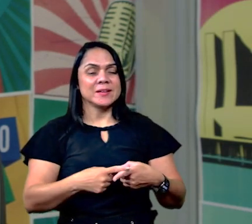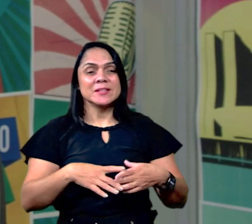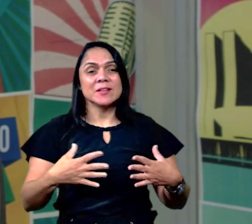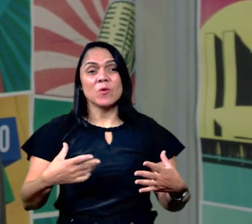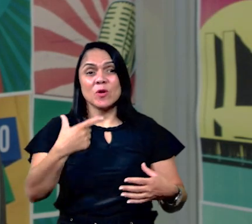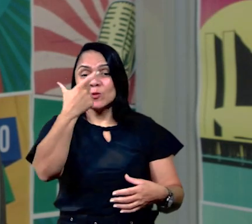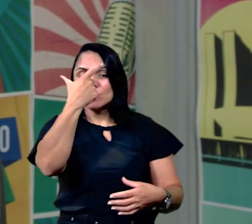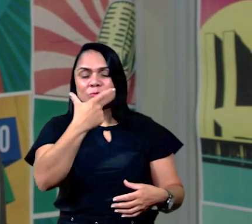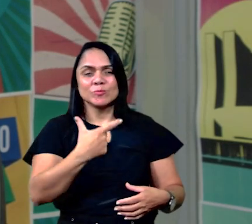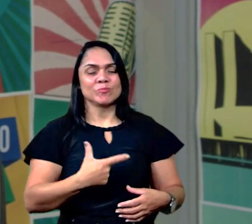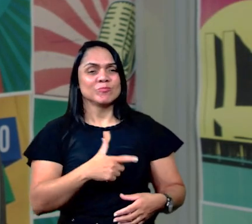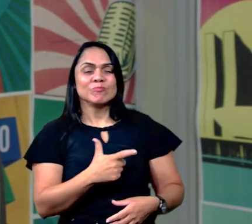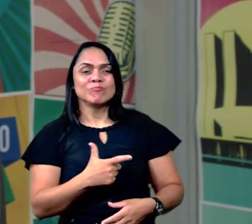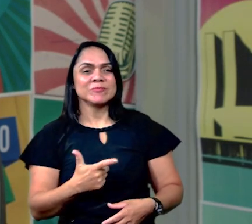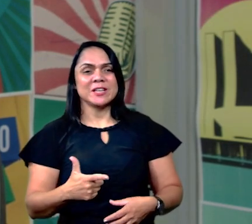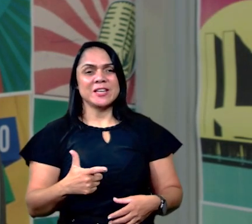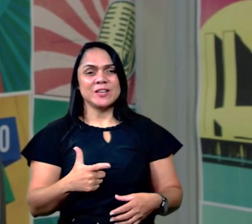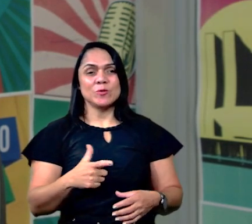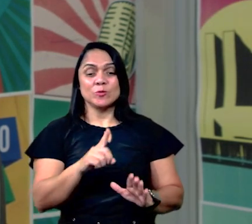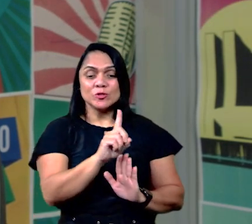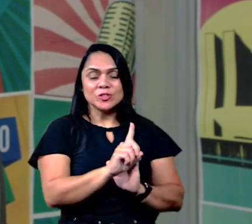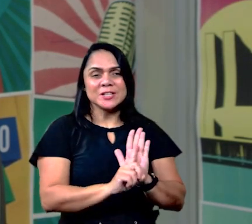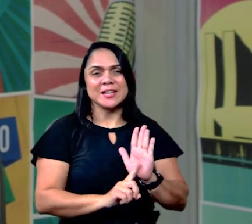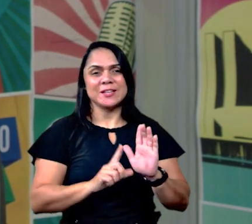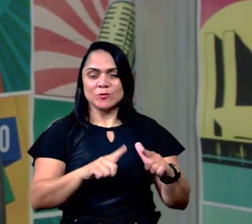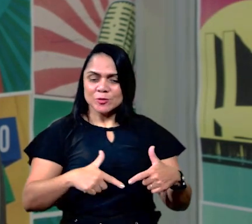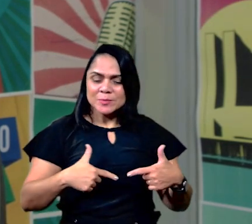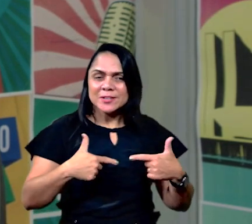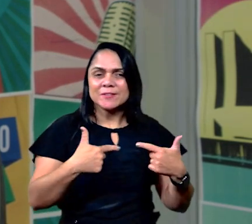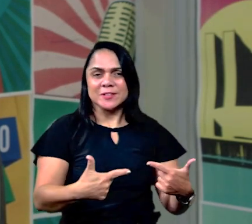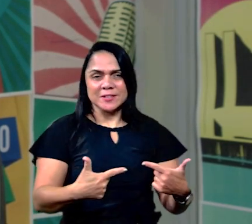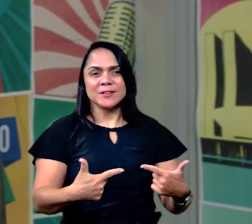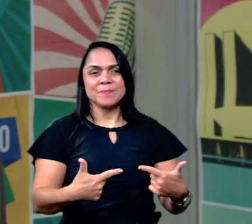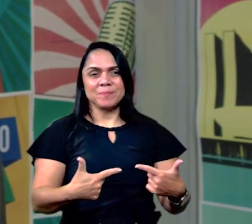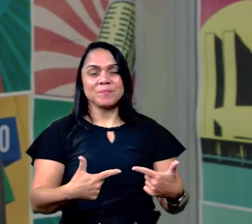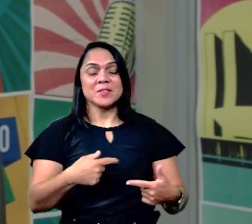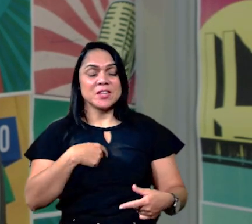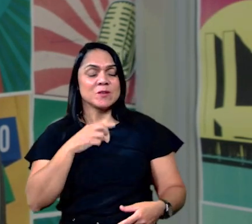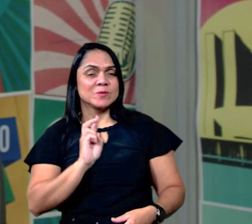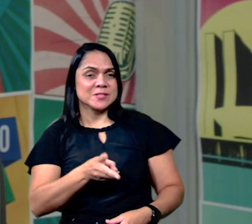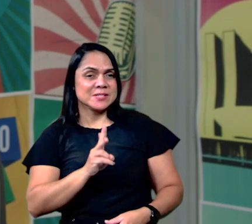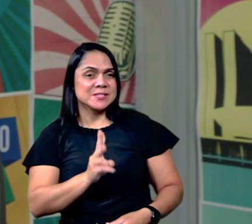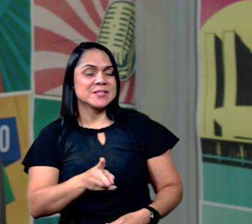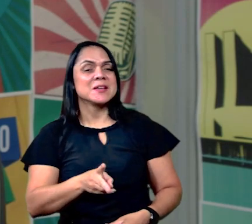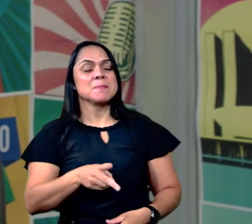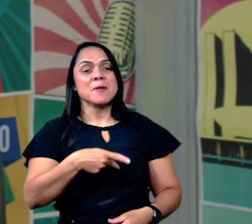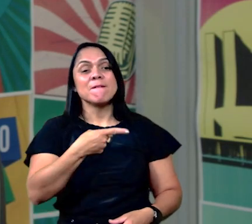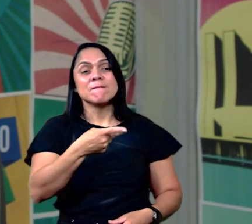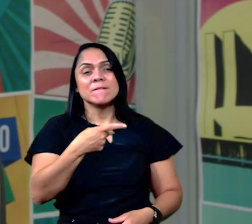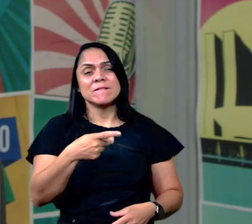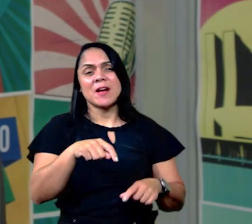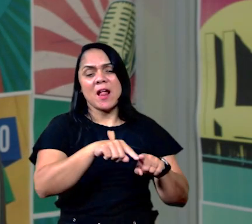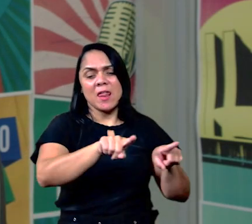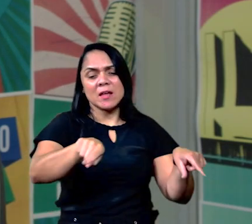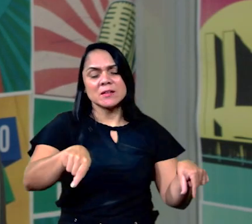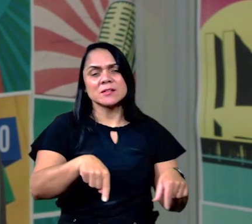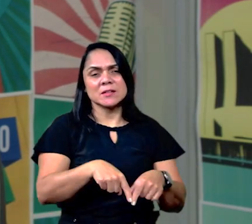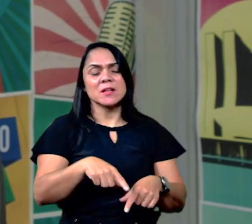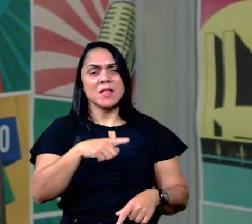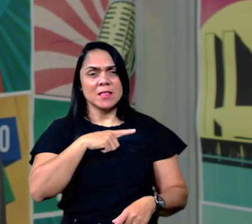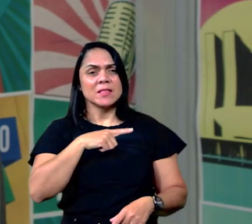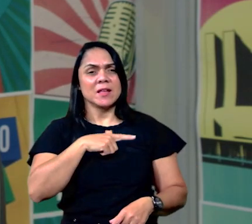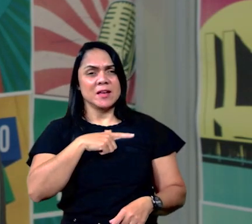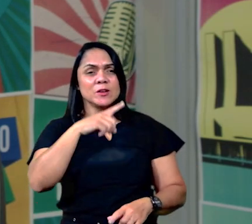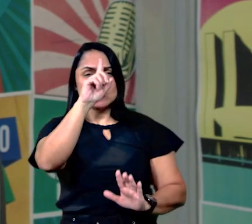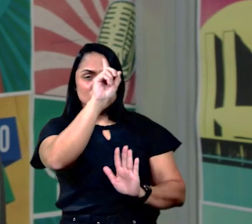teria nenhum direito à legítima defesa. Essa é uma correlação que eu faço sempre em sala de aula também. Eu penso, né, você tem direito à vida. E